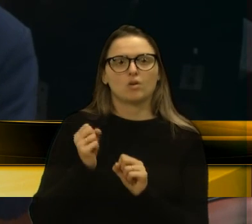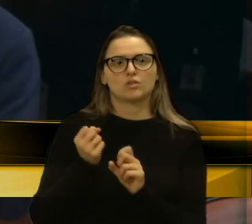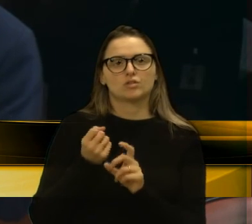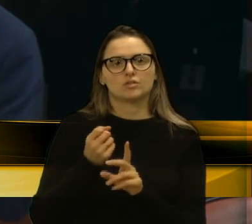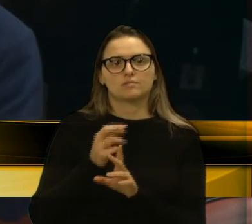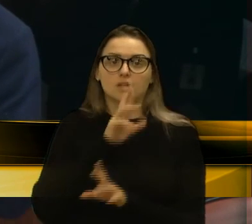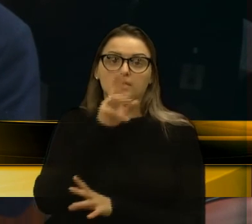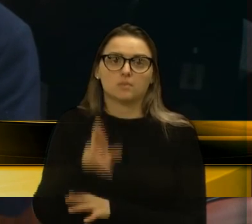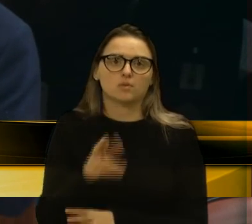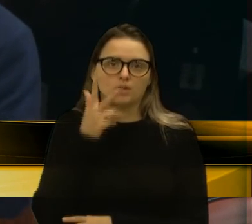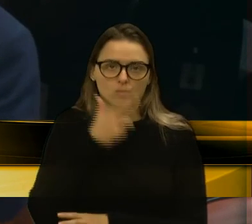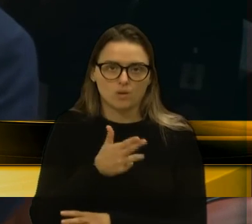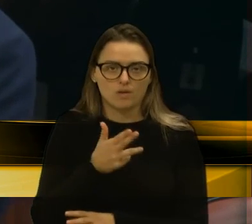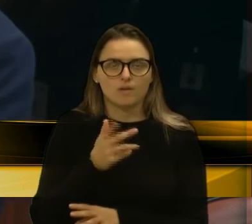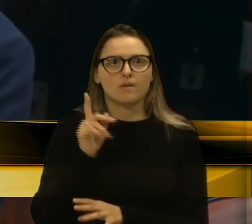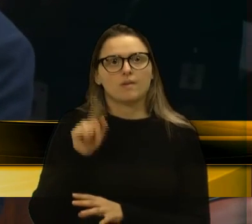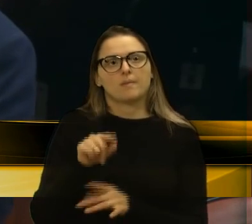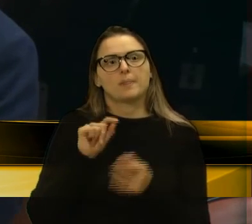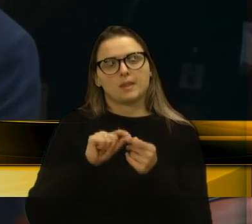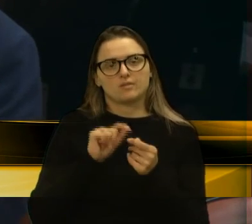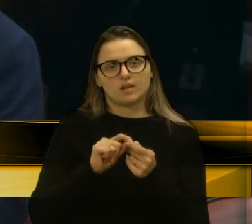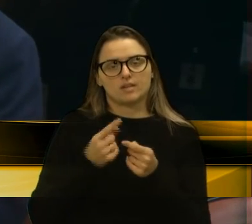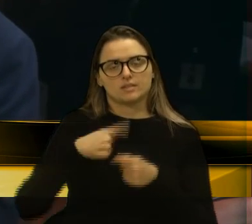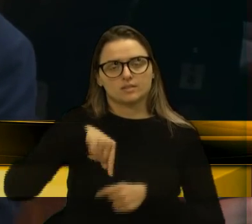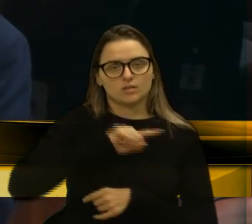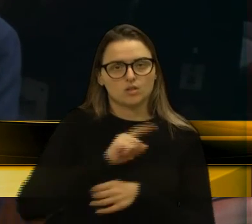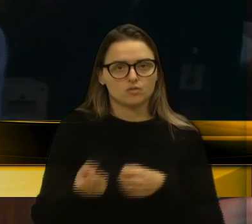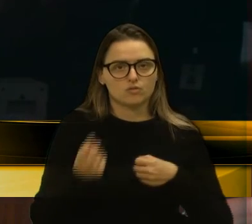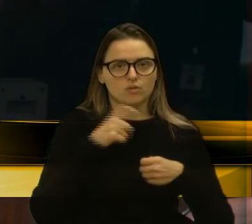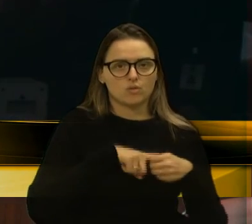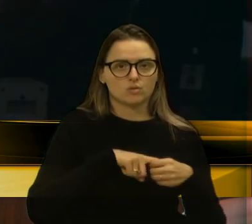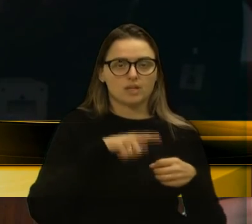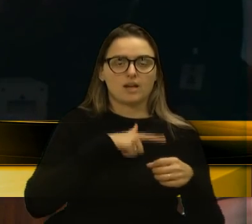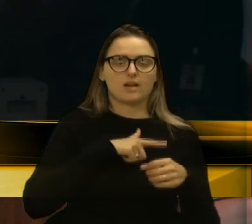carta branca dessa forma vai fazer com que voltemos a tempos